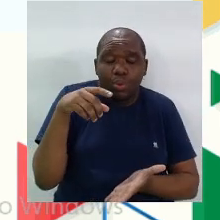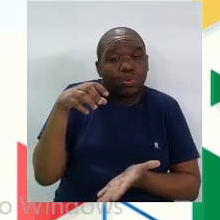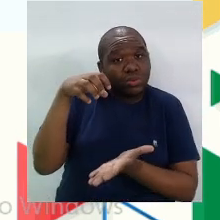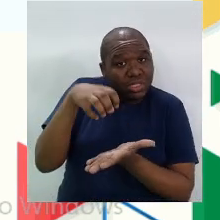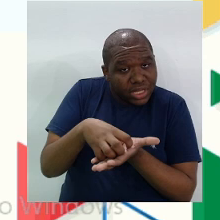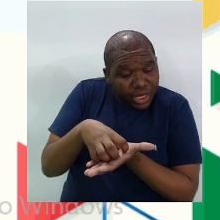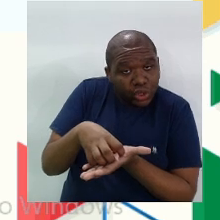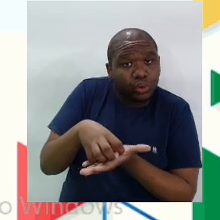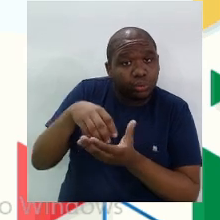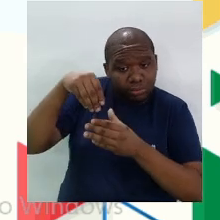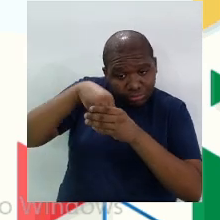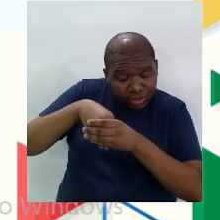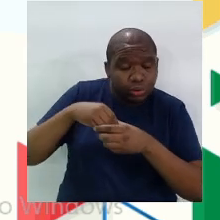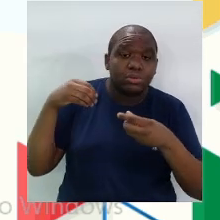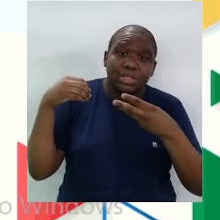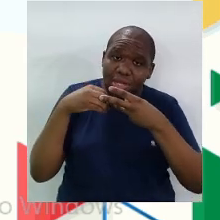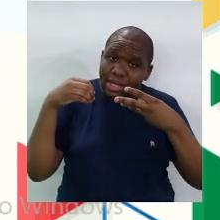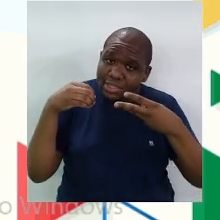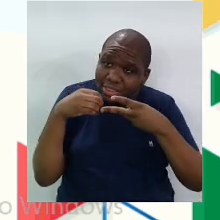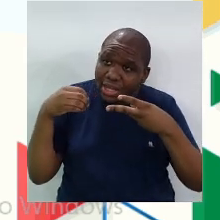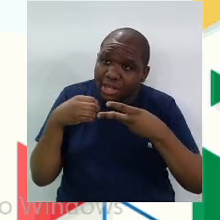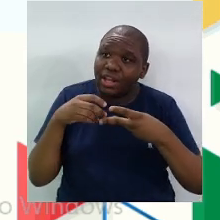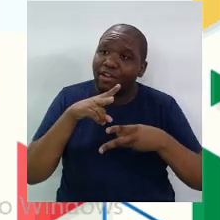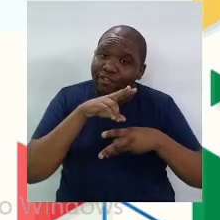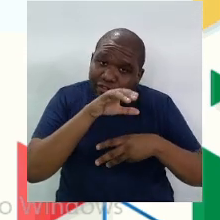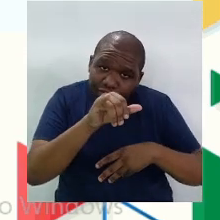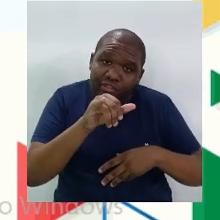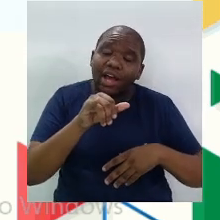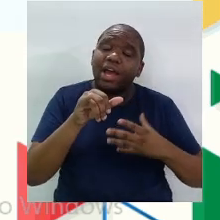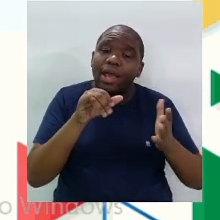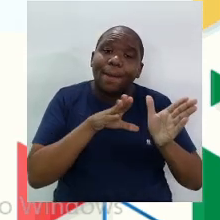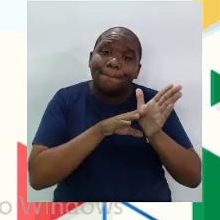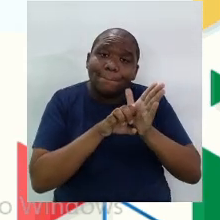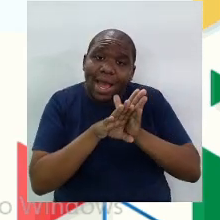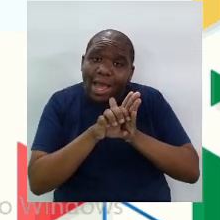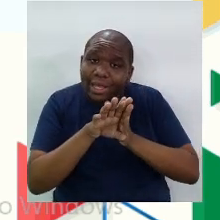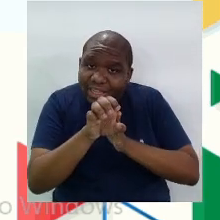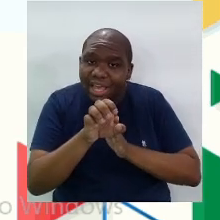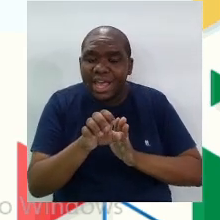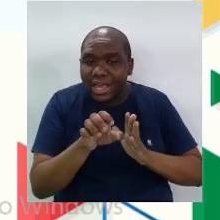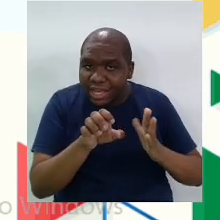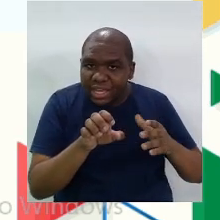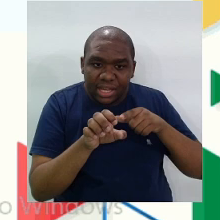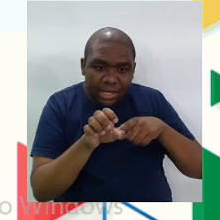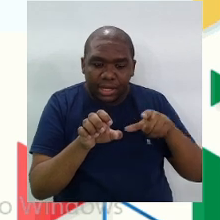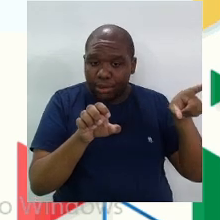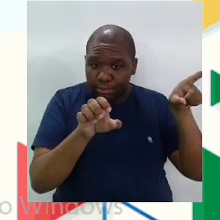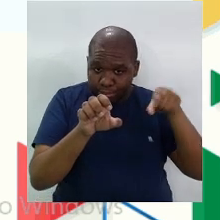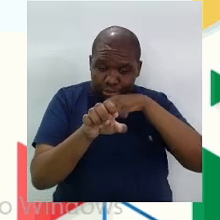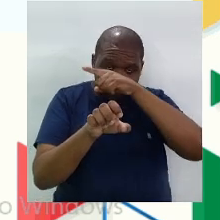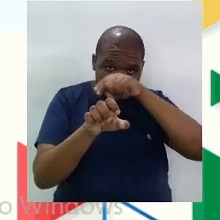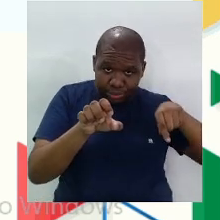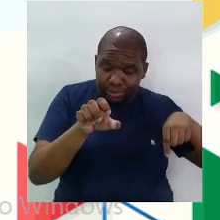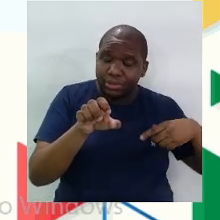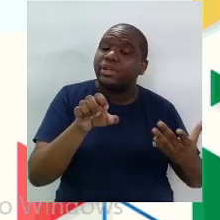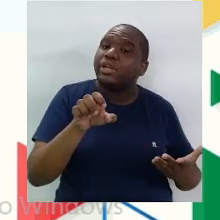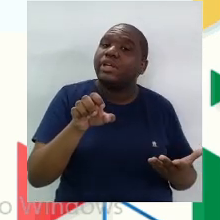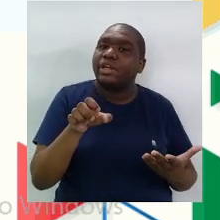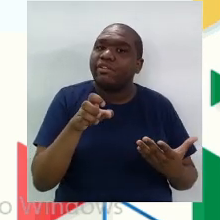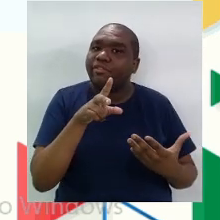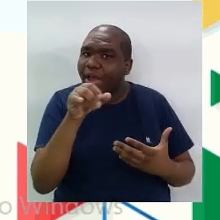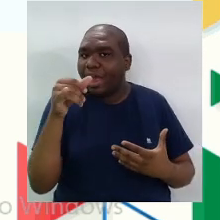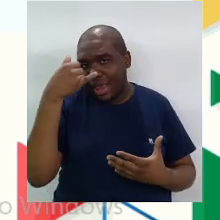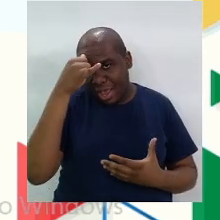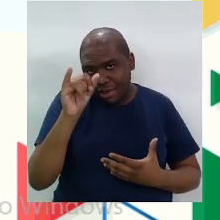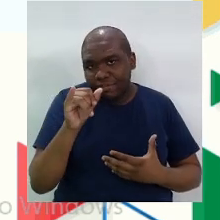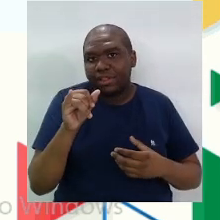reciclagem da célula. Elas vão digerir as bactérias estranhas que invadem a célula e vão livrar